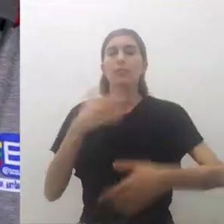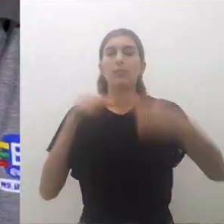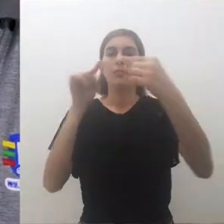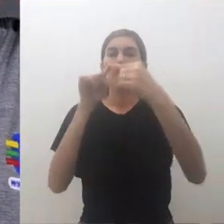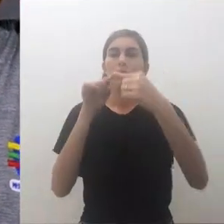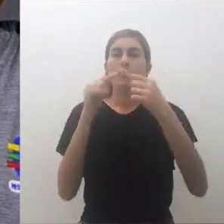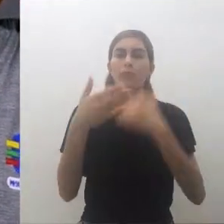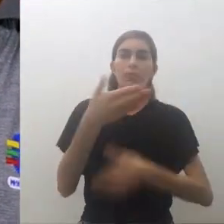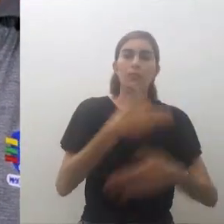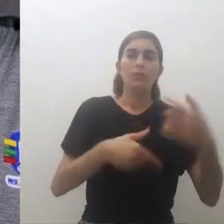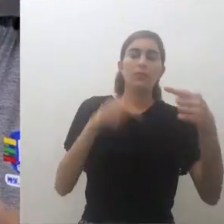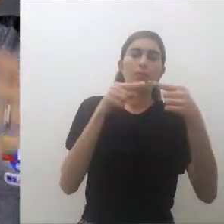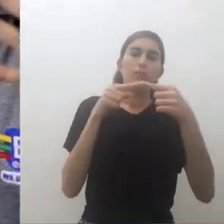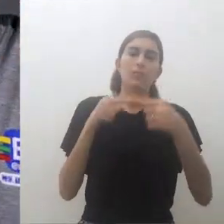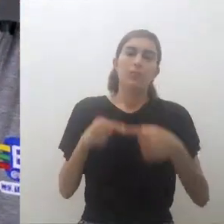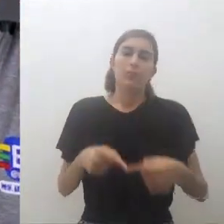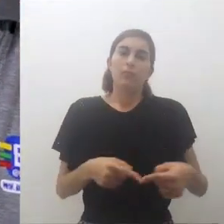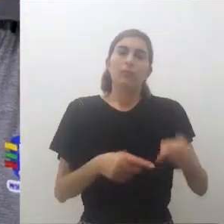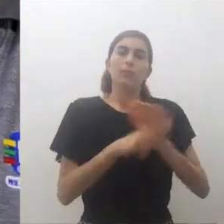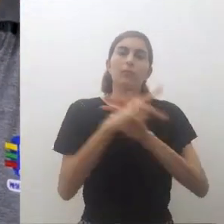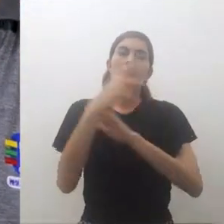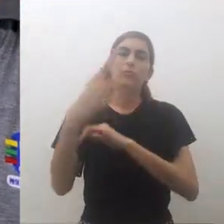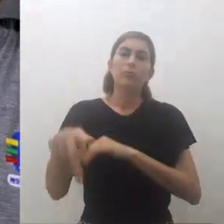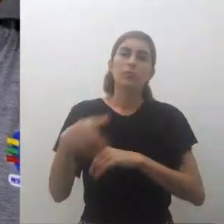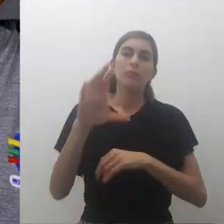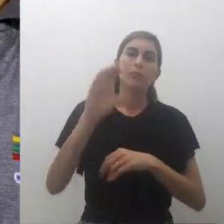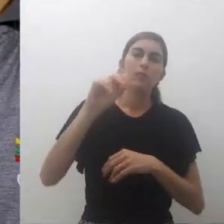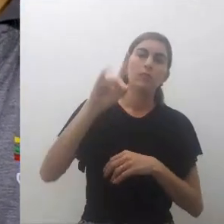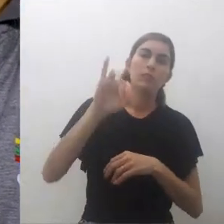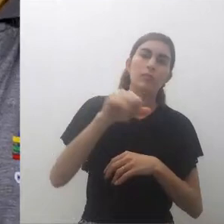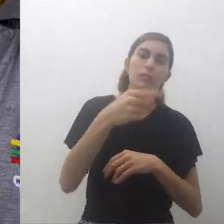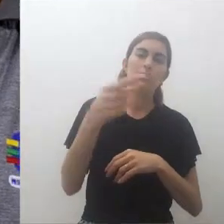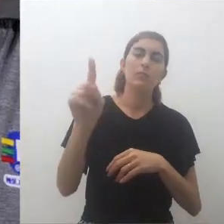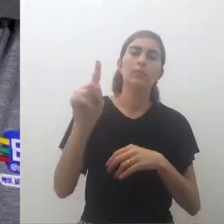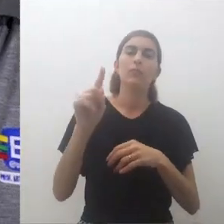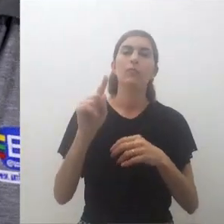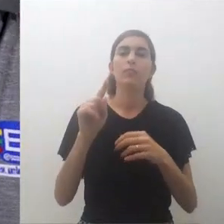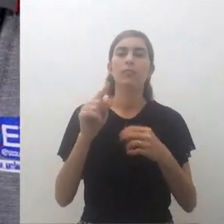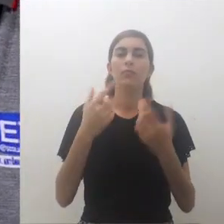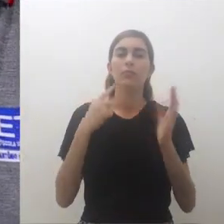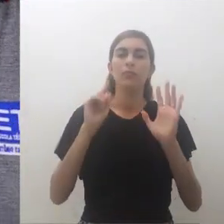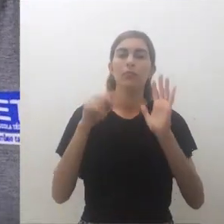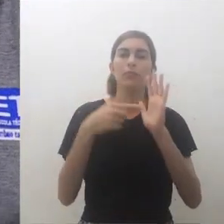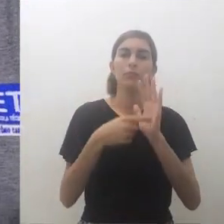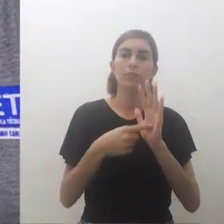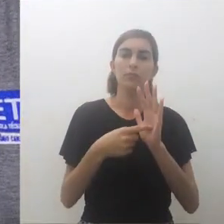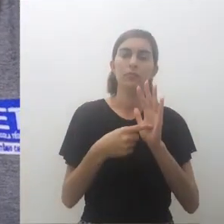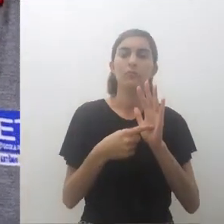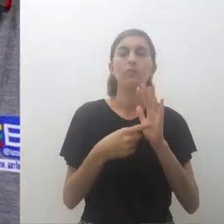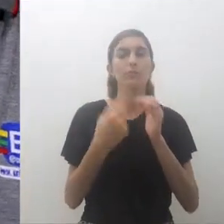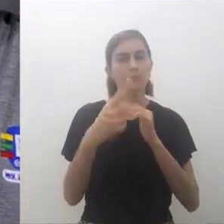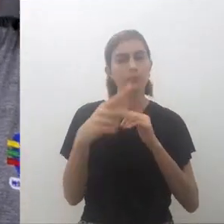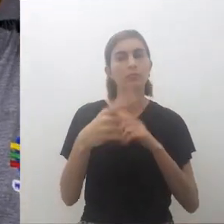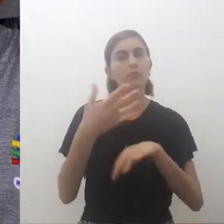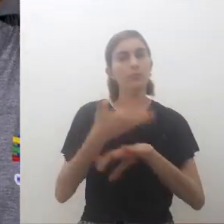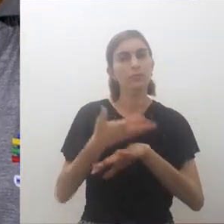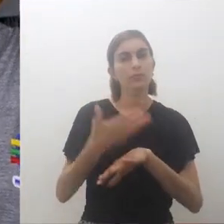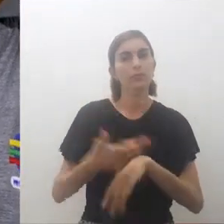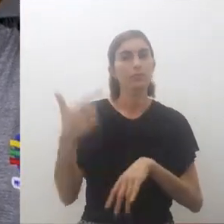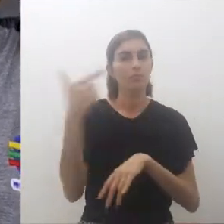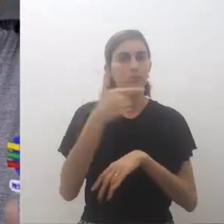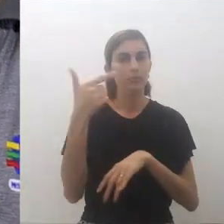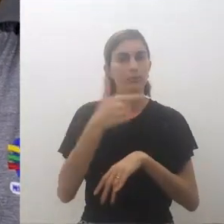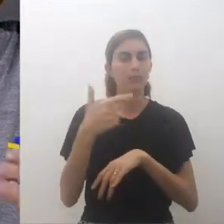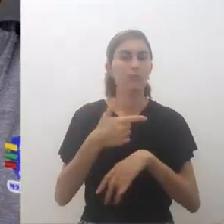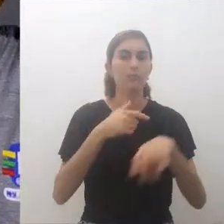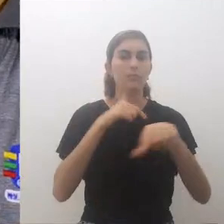relacionar os elementos que fazem parte dessa composição. Esse é o objetivo dessa competência 2,